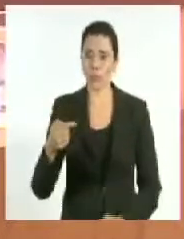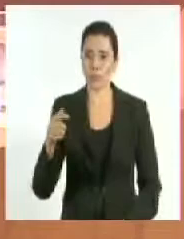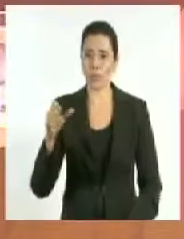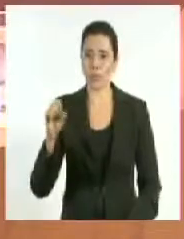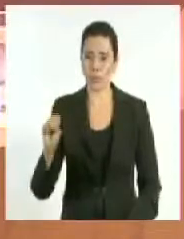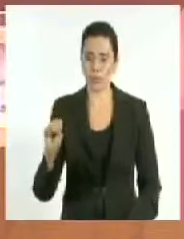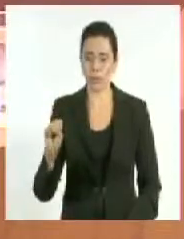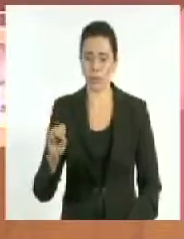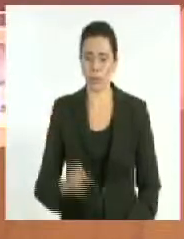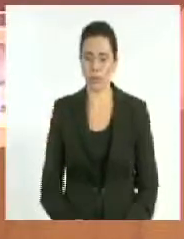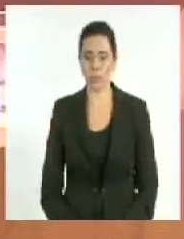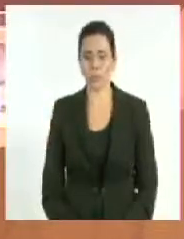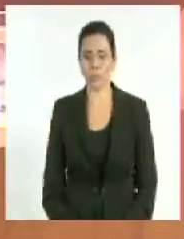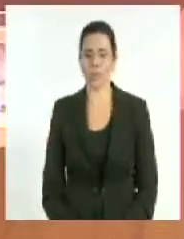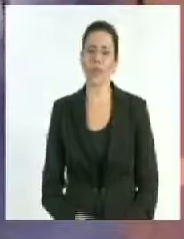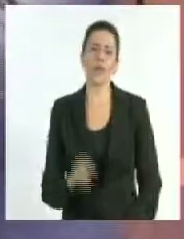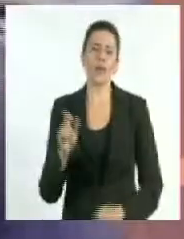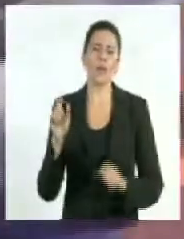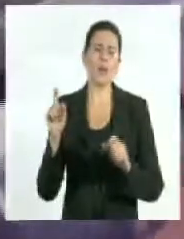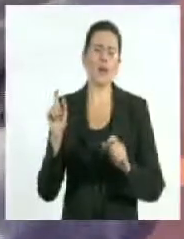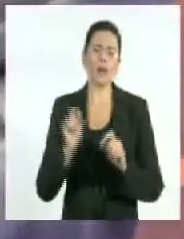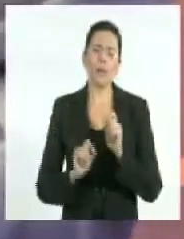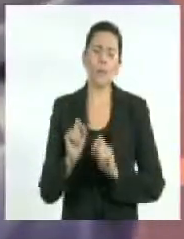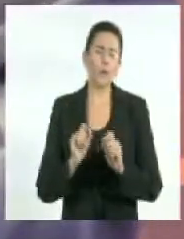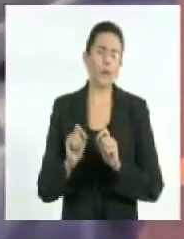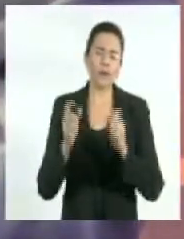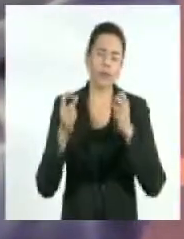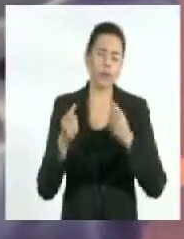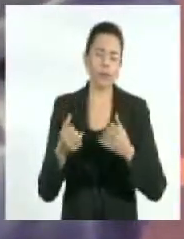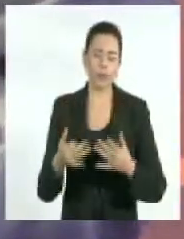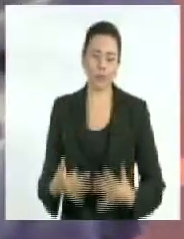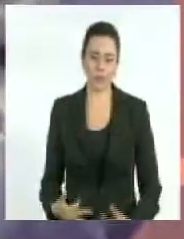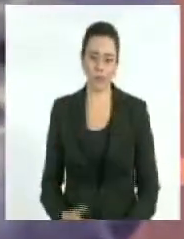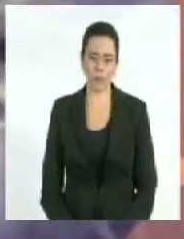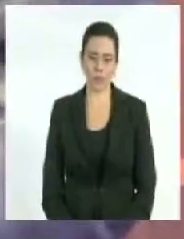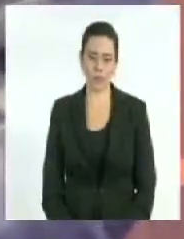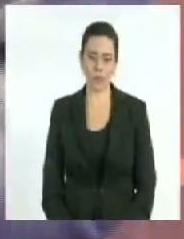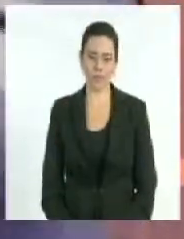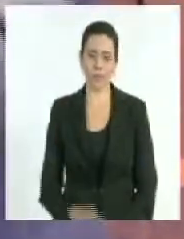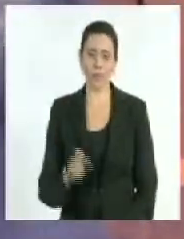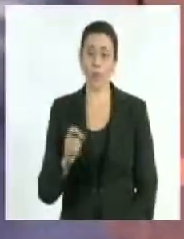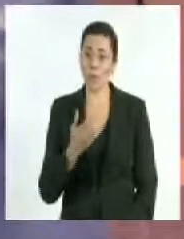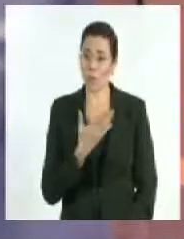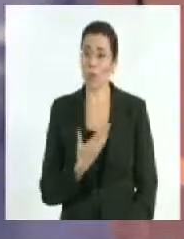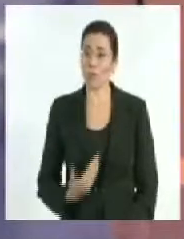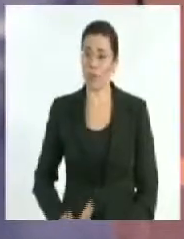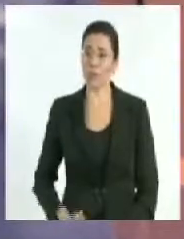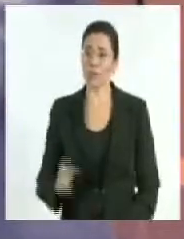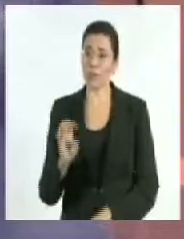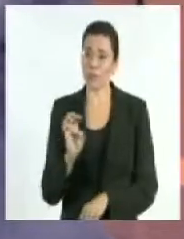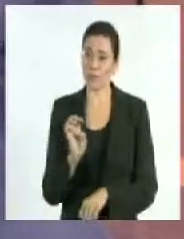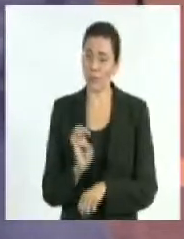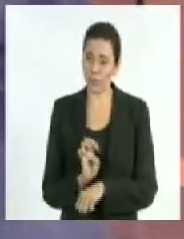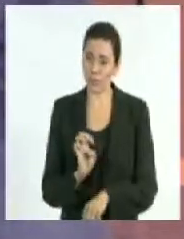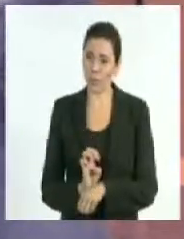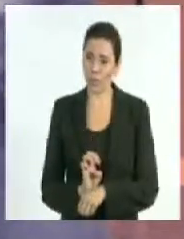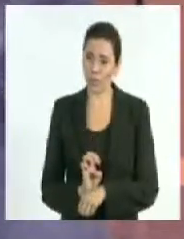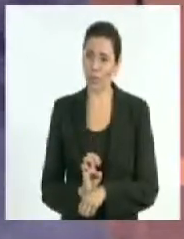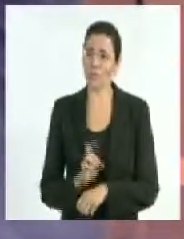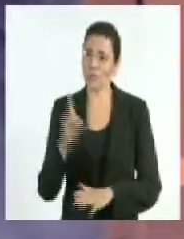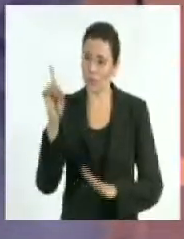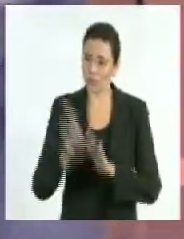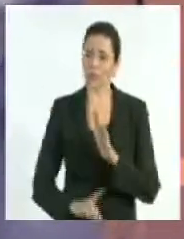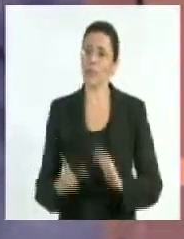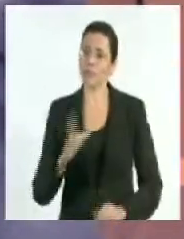Nacional Tributário, no artigo 78, estabelece o poder de polícia para o Estado, para fiscalizar e cobrar taxa